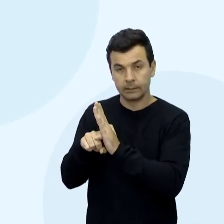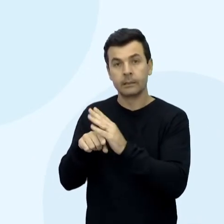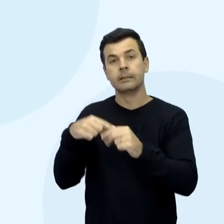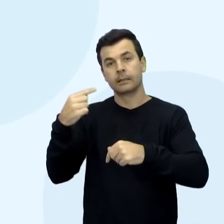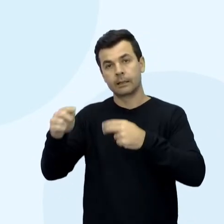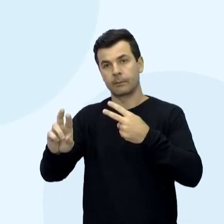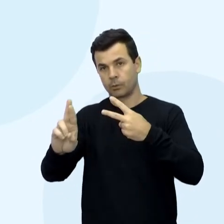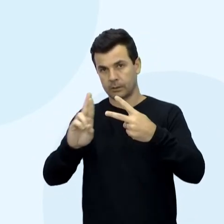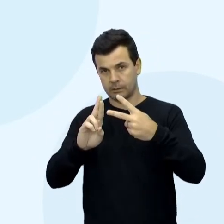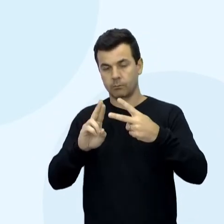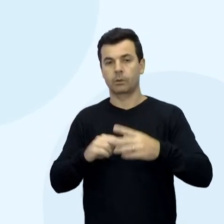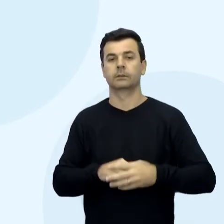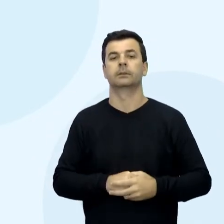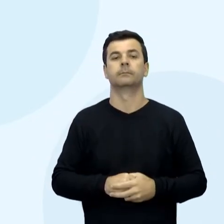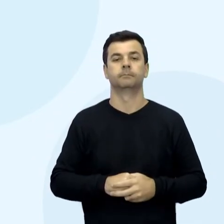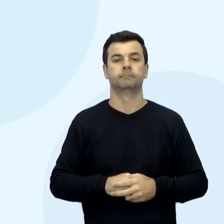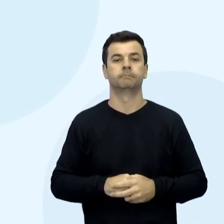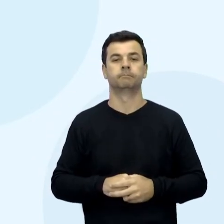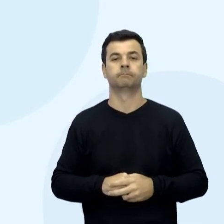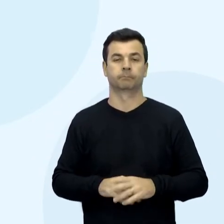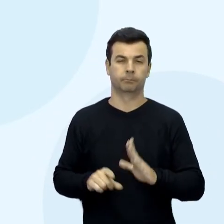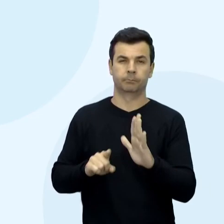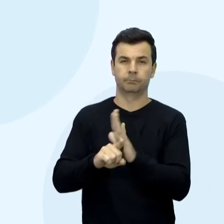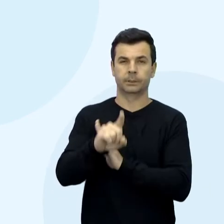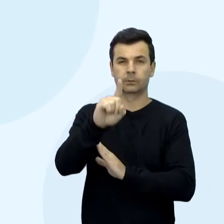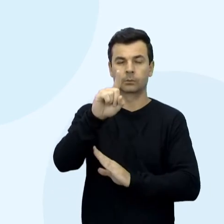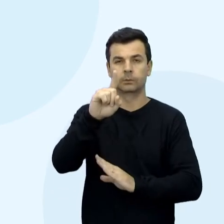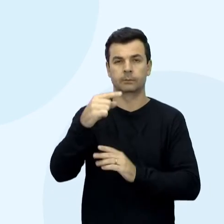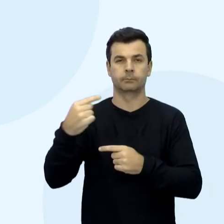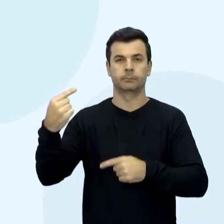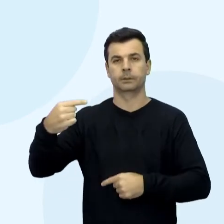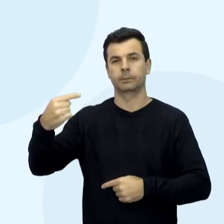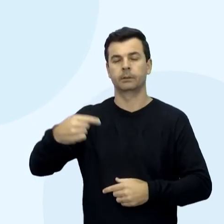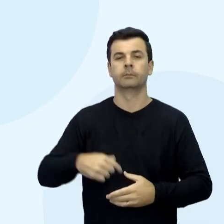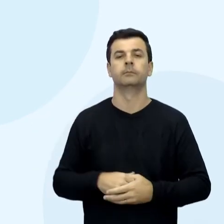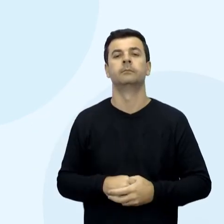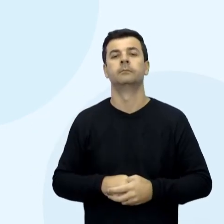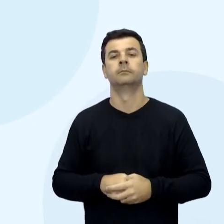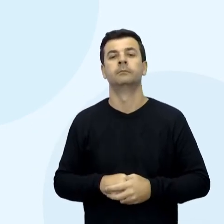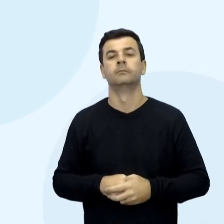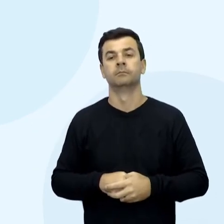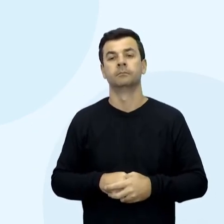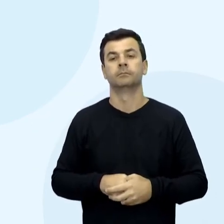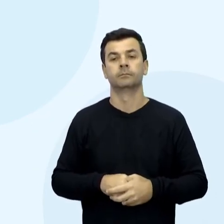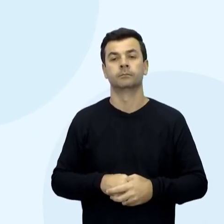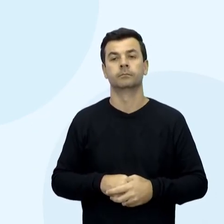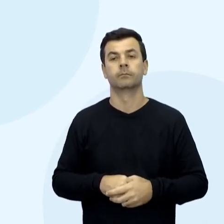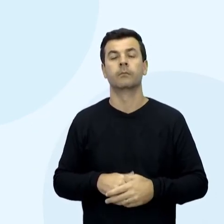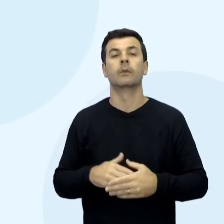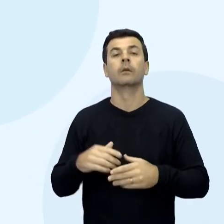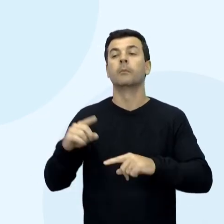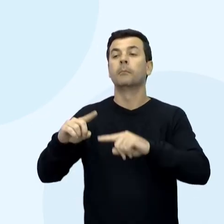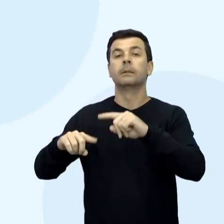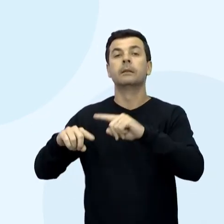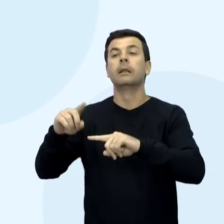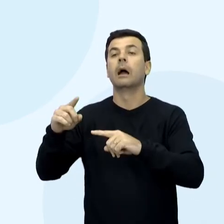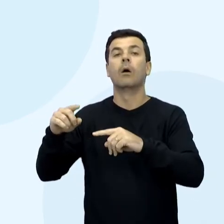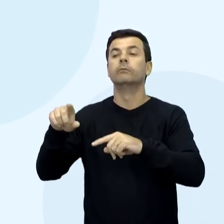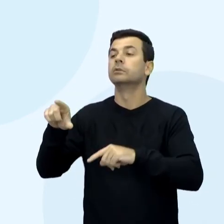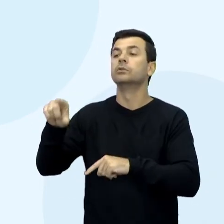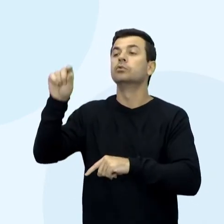respondam essas questões aqui. Vamos para as questões. Primeira delas, qual o patrimônio material ou tangível que você